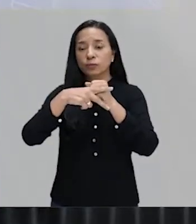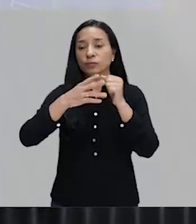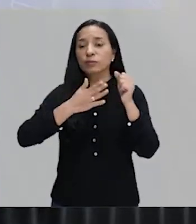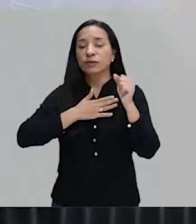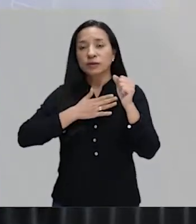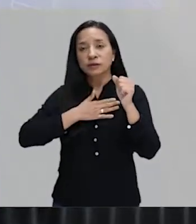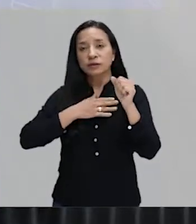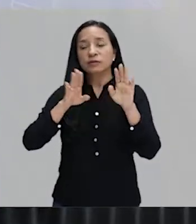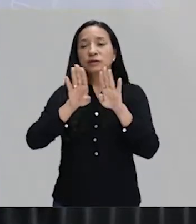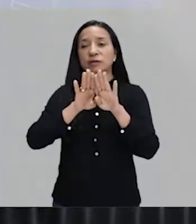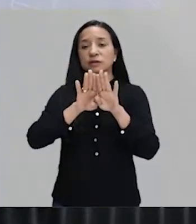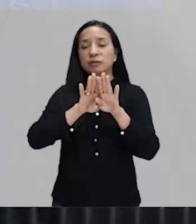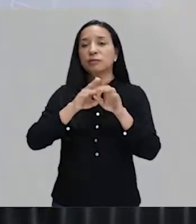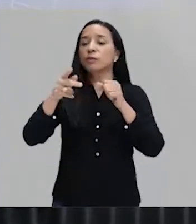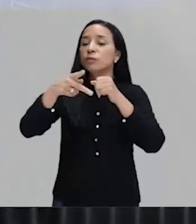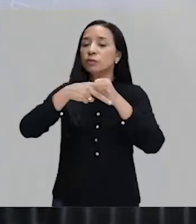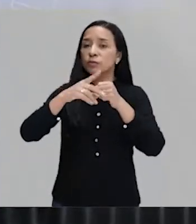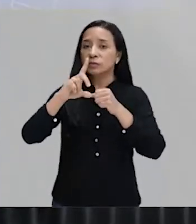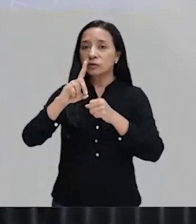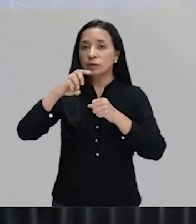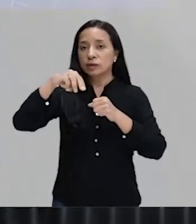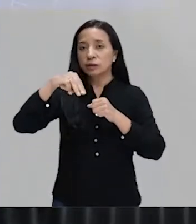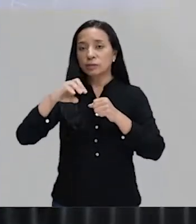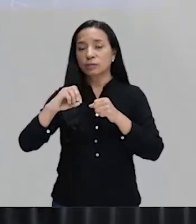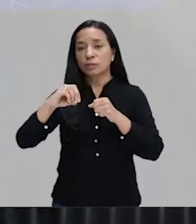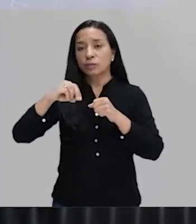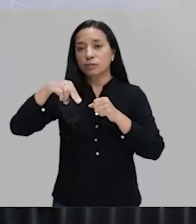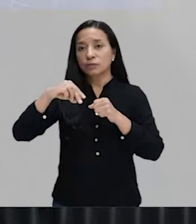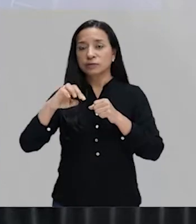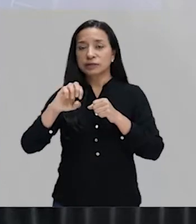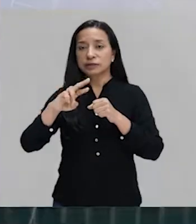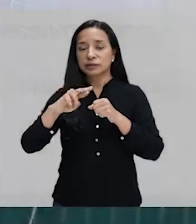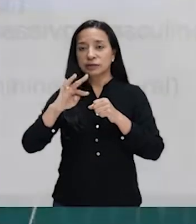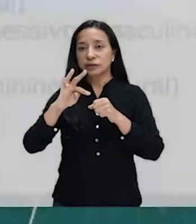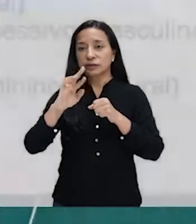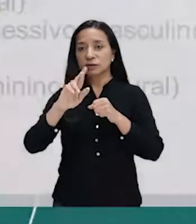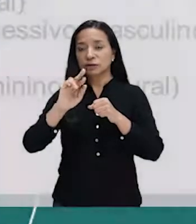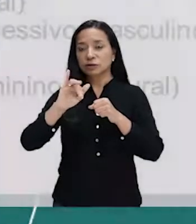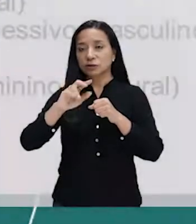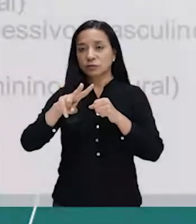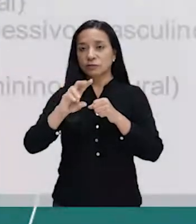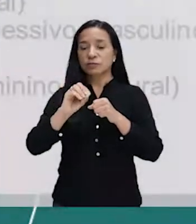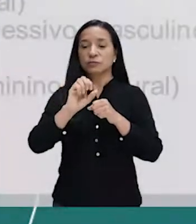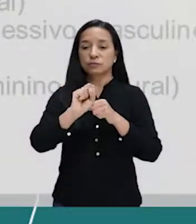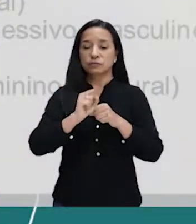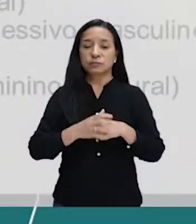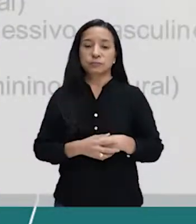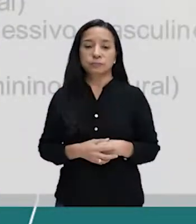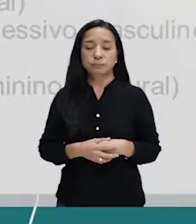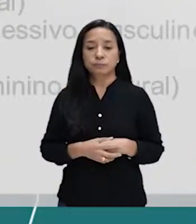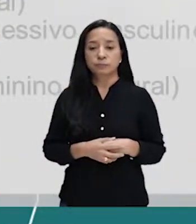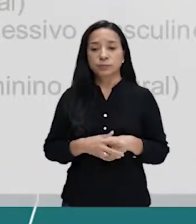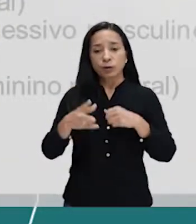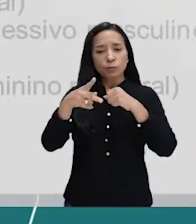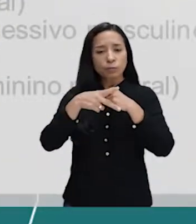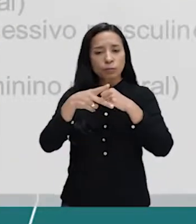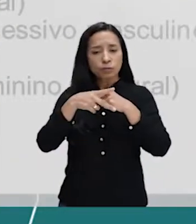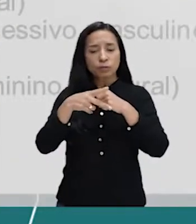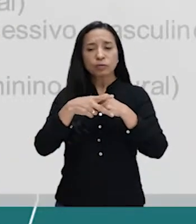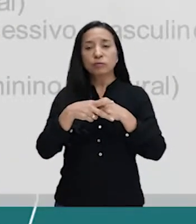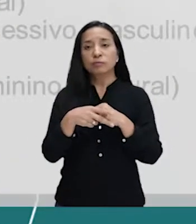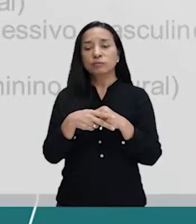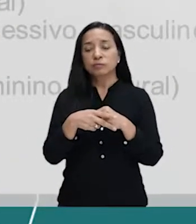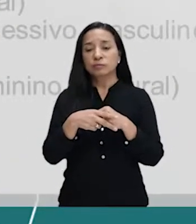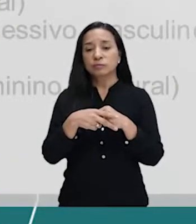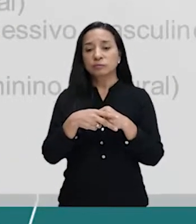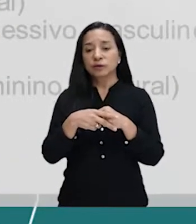pronomes demonstrativos. Então, vamos lá. Pronomes possessivos. Os pronomes possessivos são aqueles que indicam a